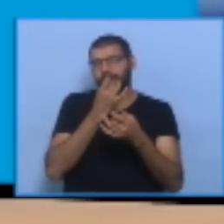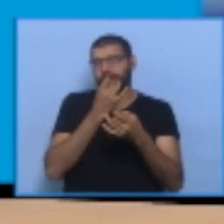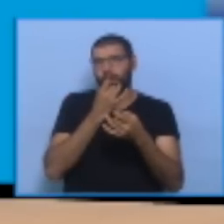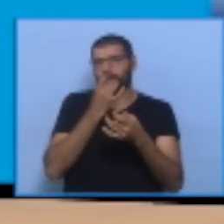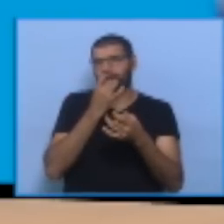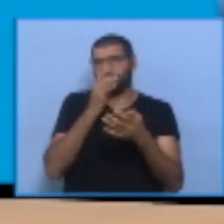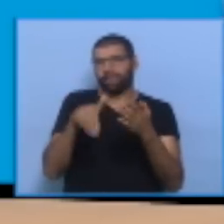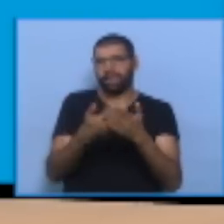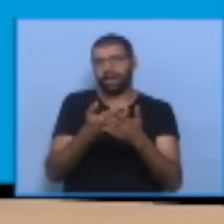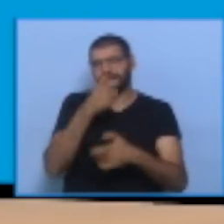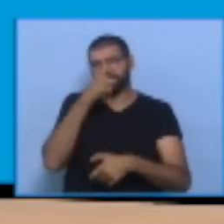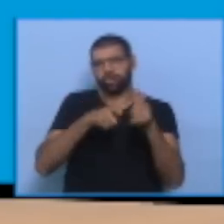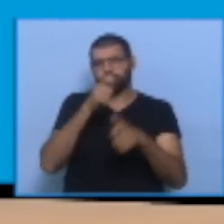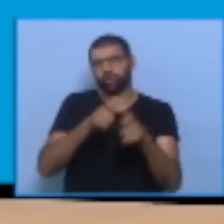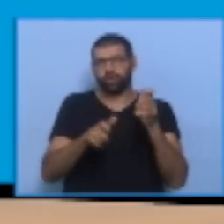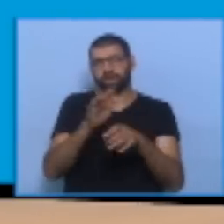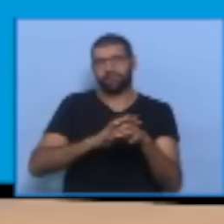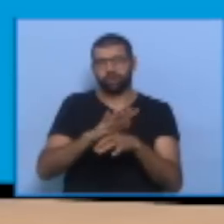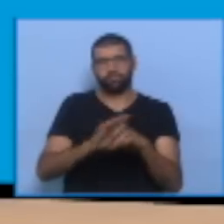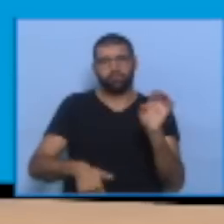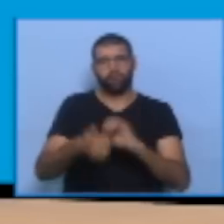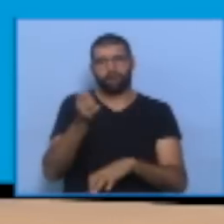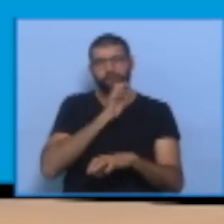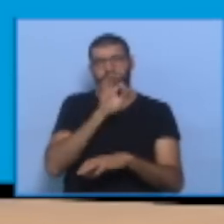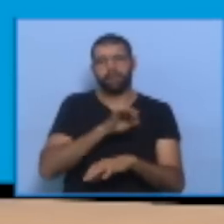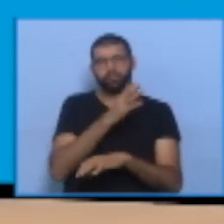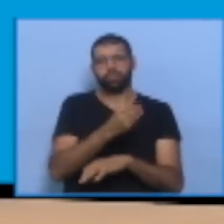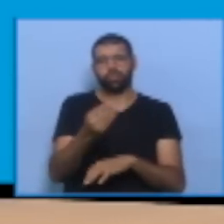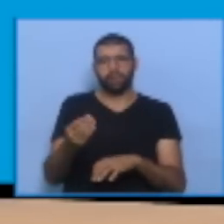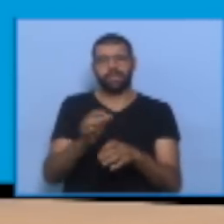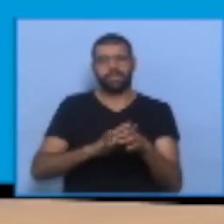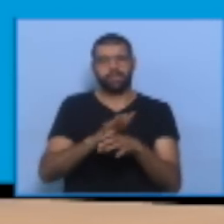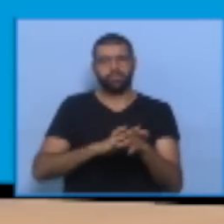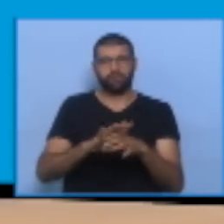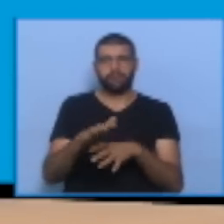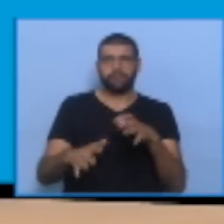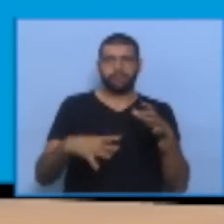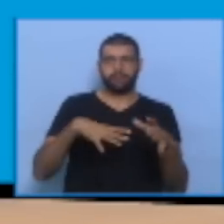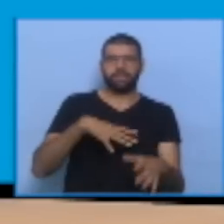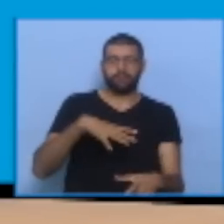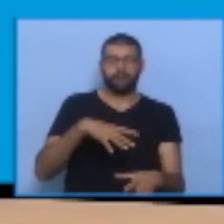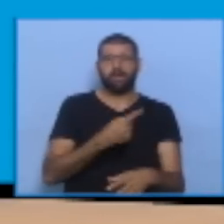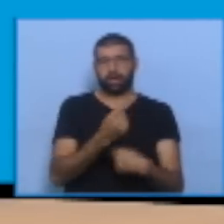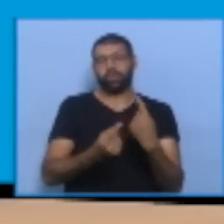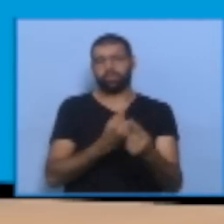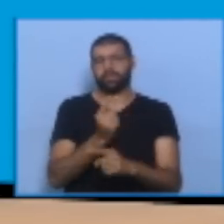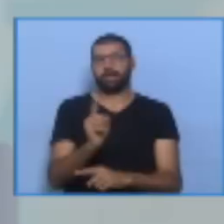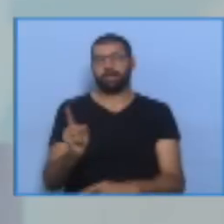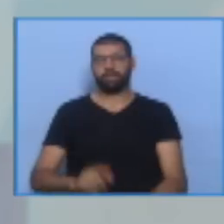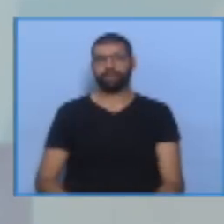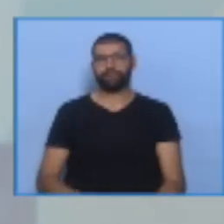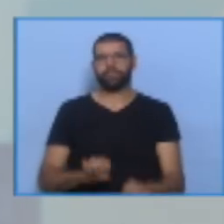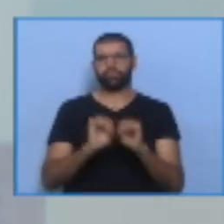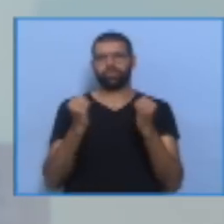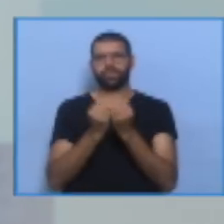melhorar a situação das pessoas, que são muitas famílias que estão neste momento em situação de desespero, algumas delas. E quando falamos da Sociedade de